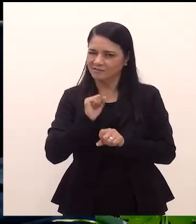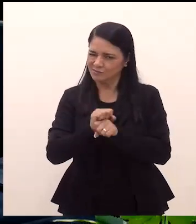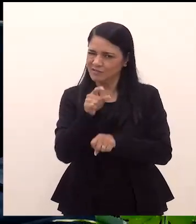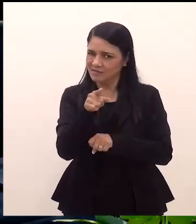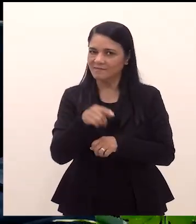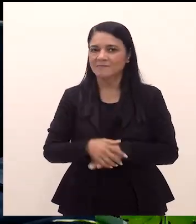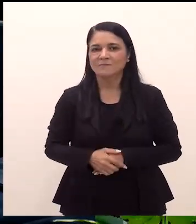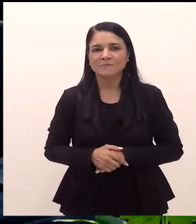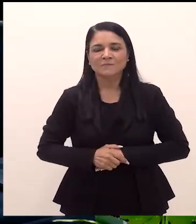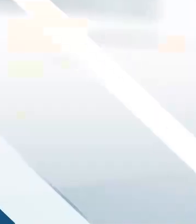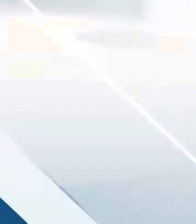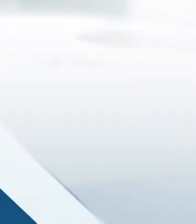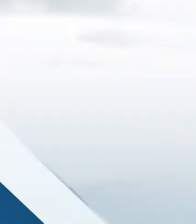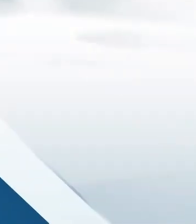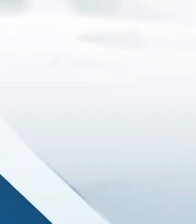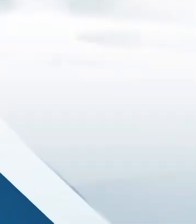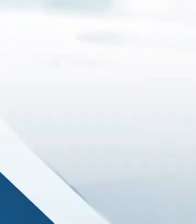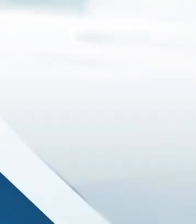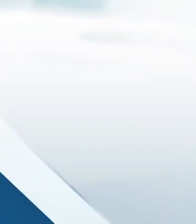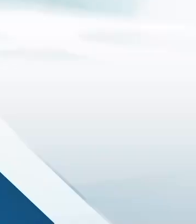Fica aí, não sai, é rapidinho.